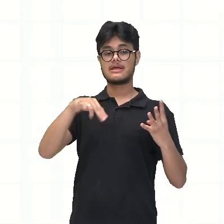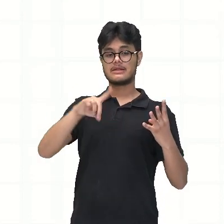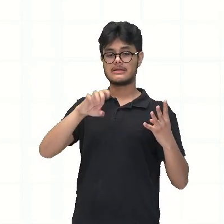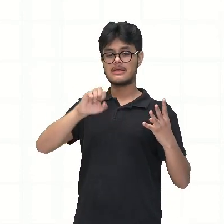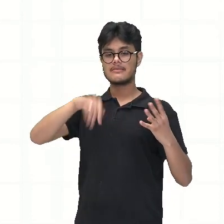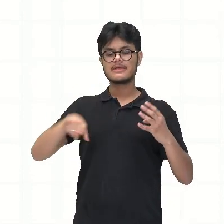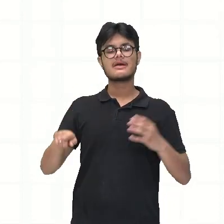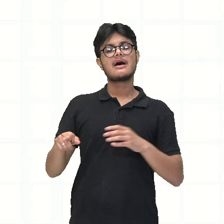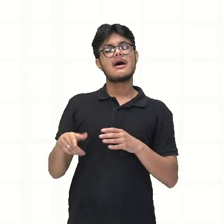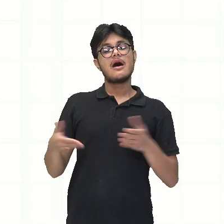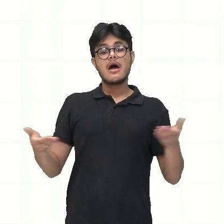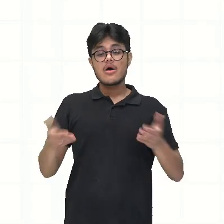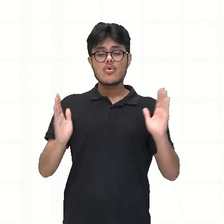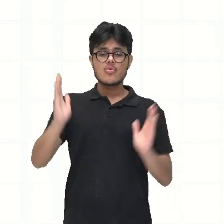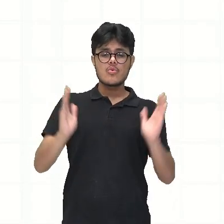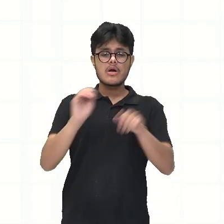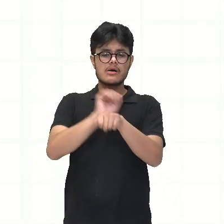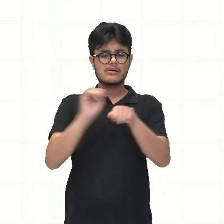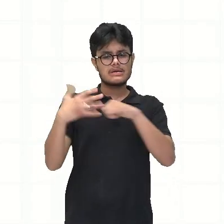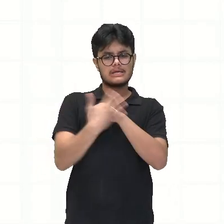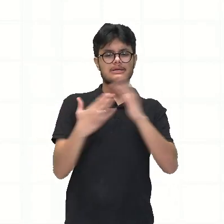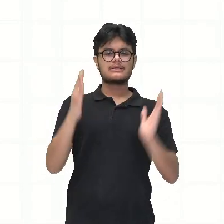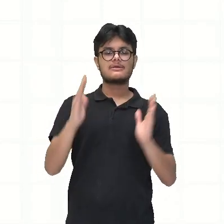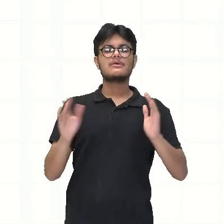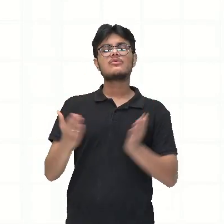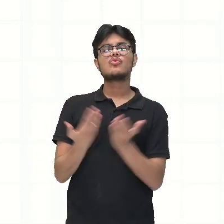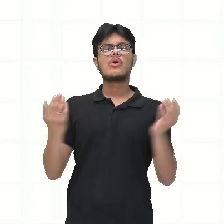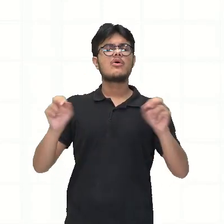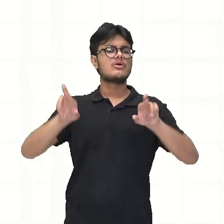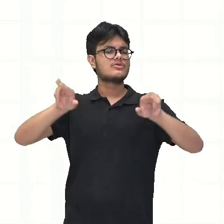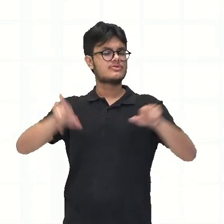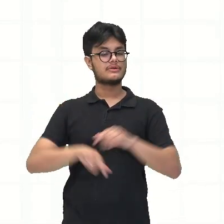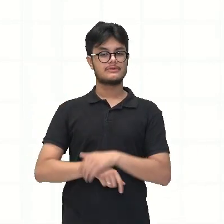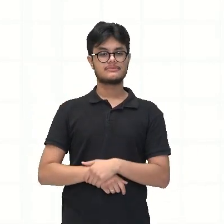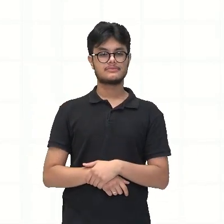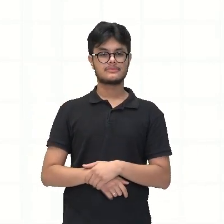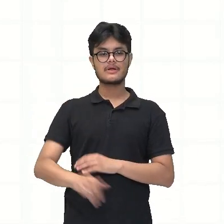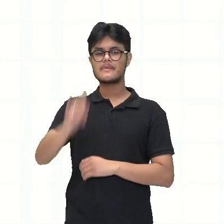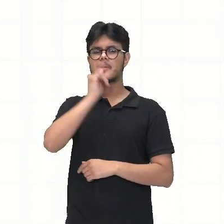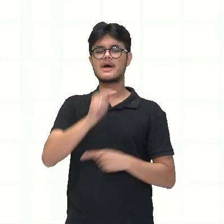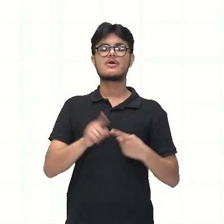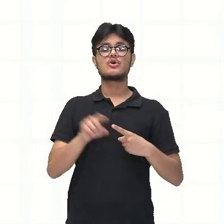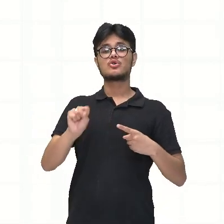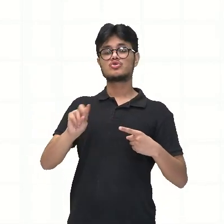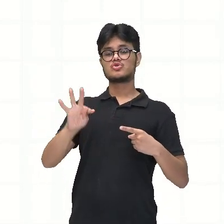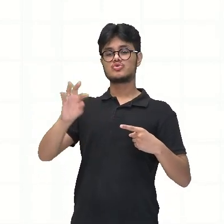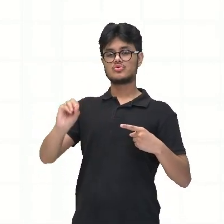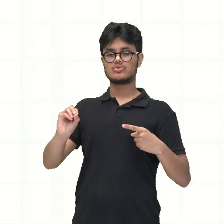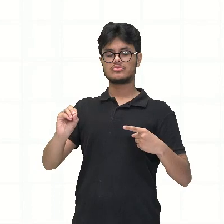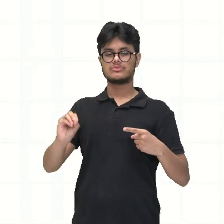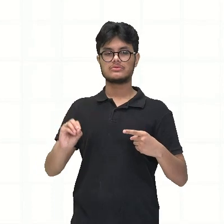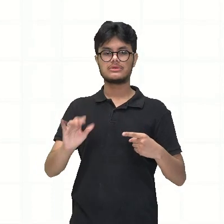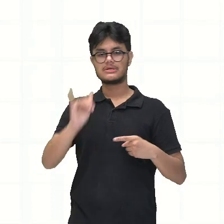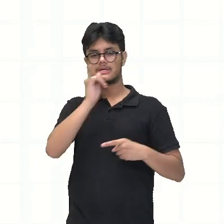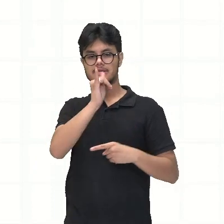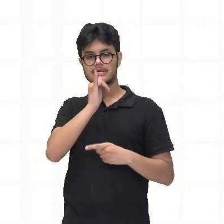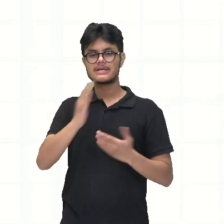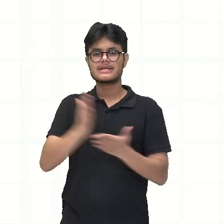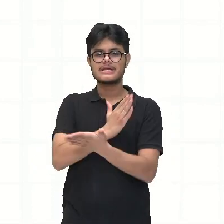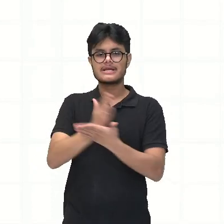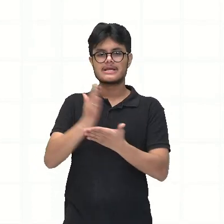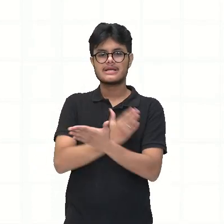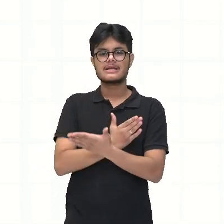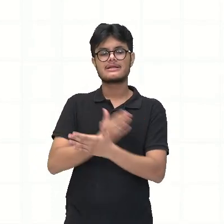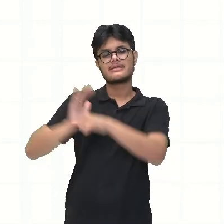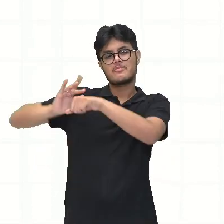pandemia. E agora nós vamos conhecer aí as diferenças. O que é um surto? É quando ocorre um aumento no número de casos